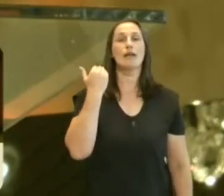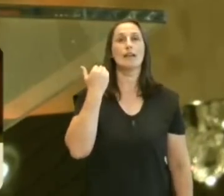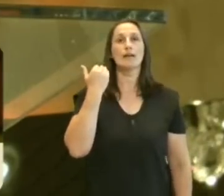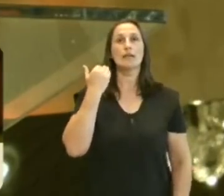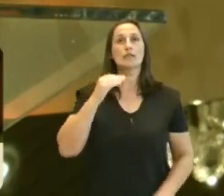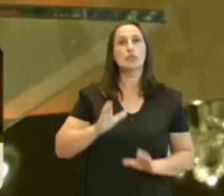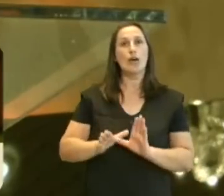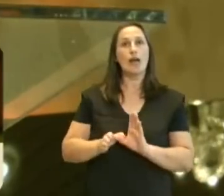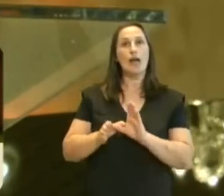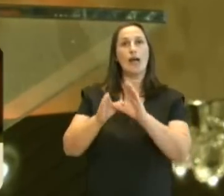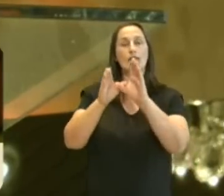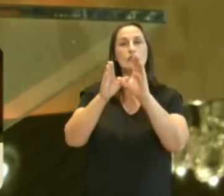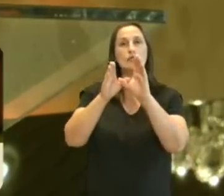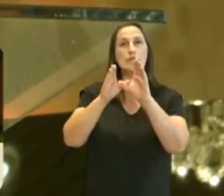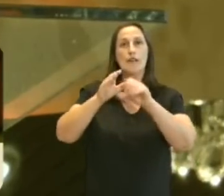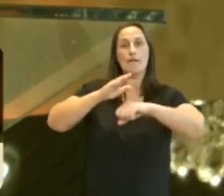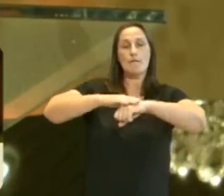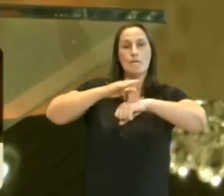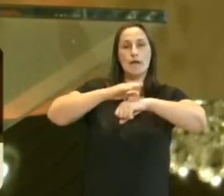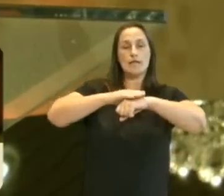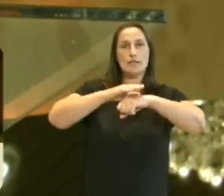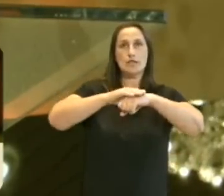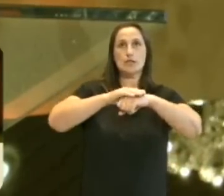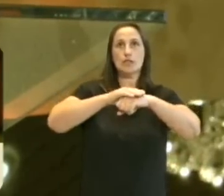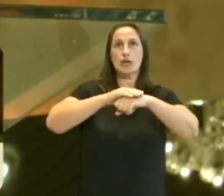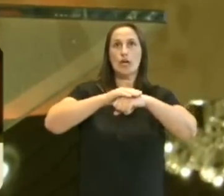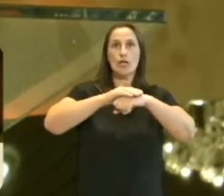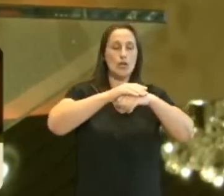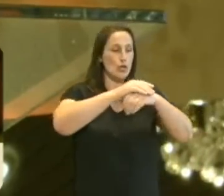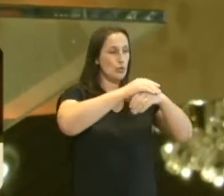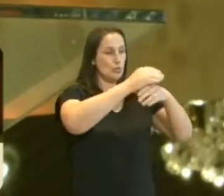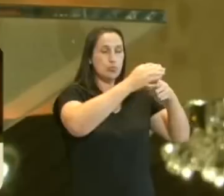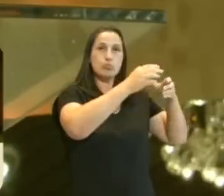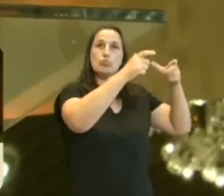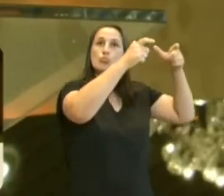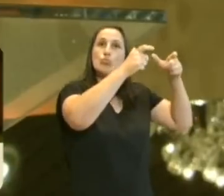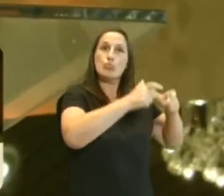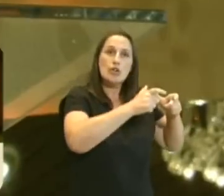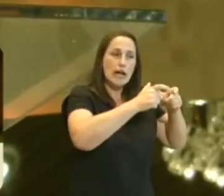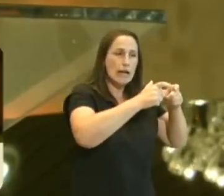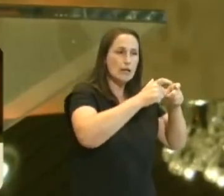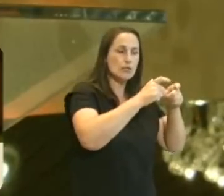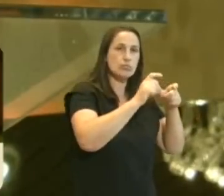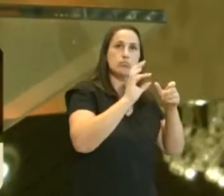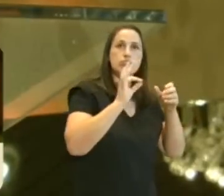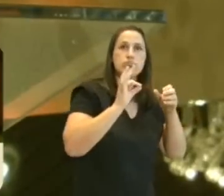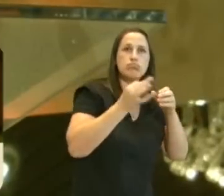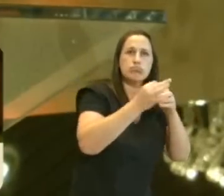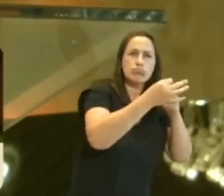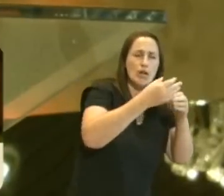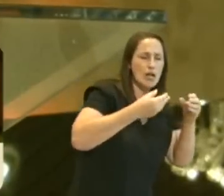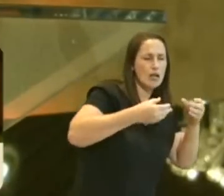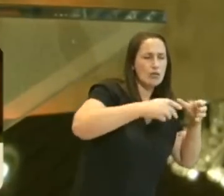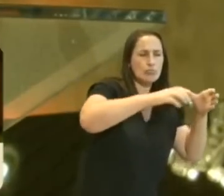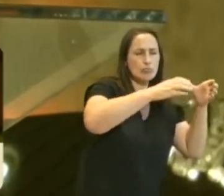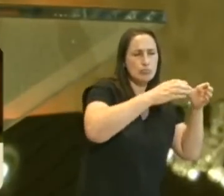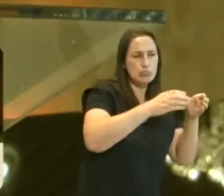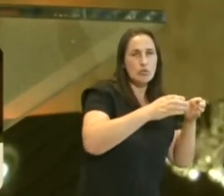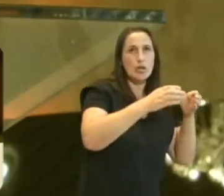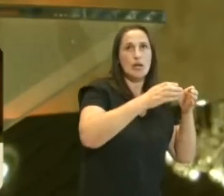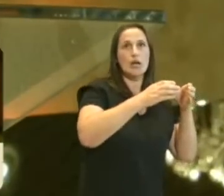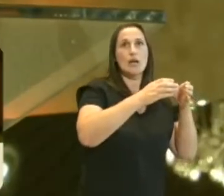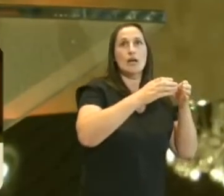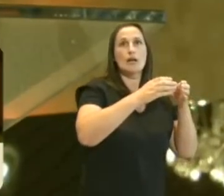construía um ninho de cinzas e incenso e se deixava consumir pelo fogo e pelo